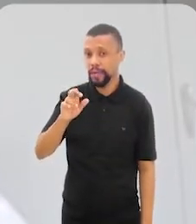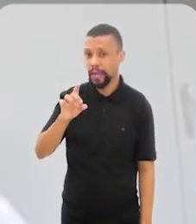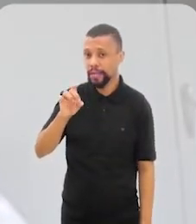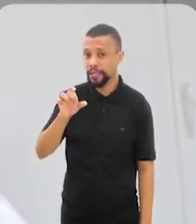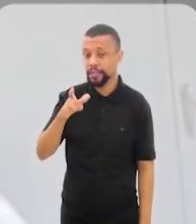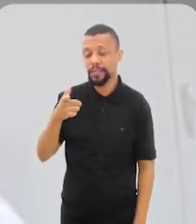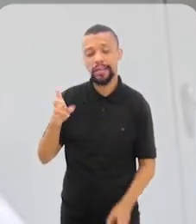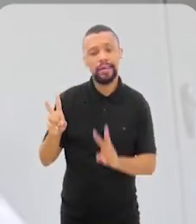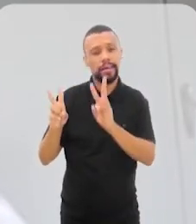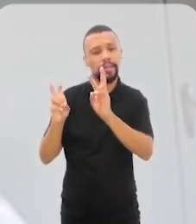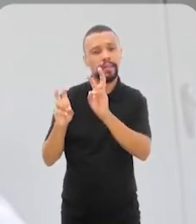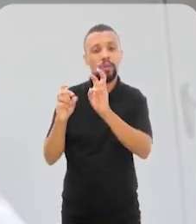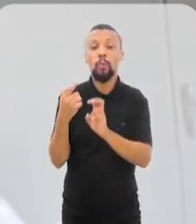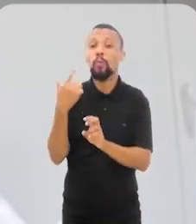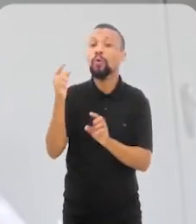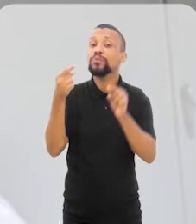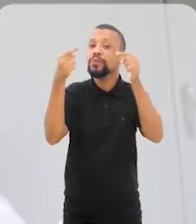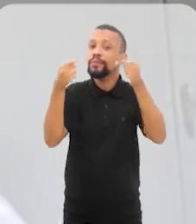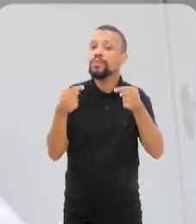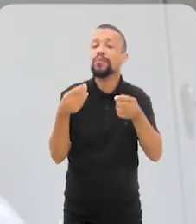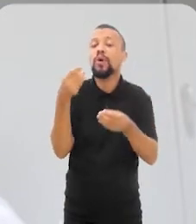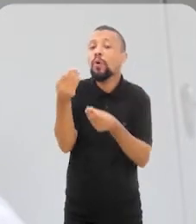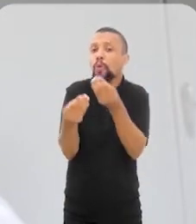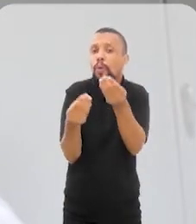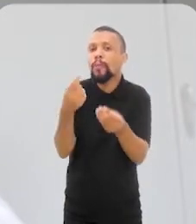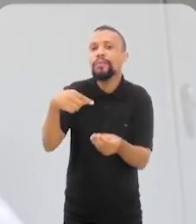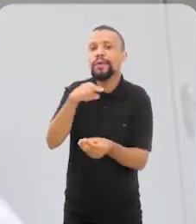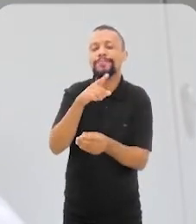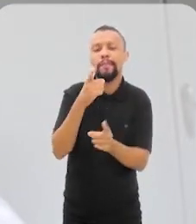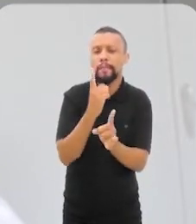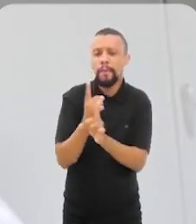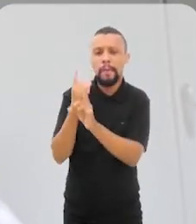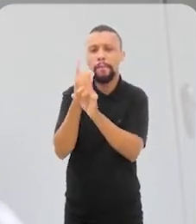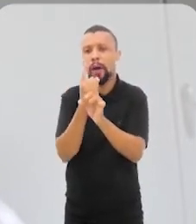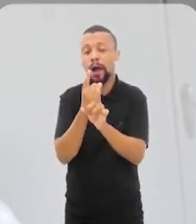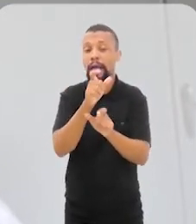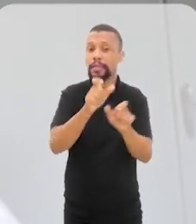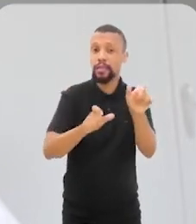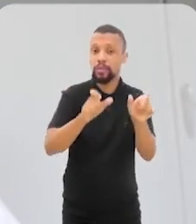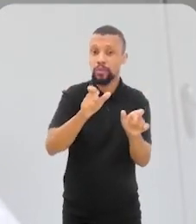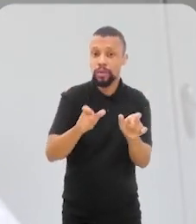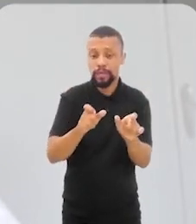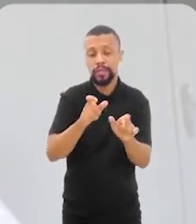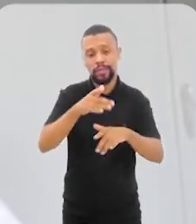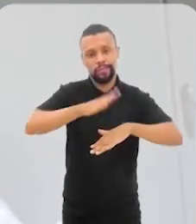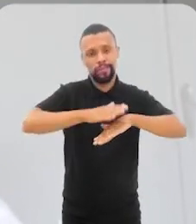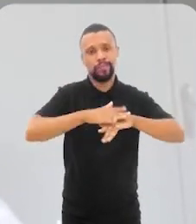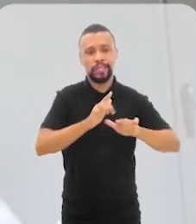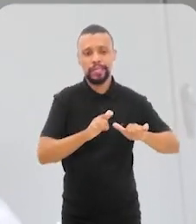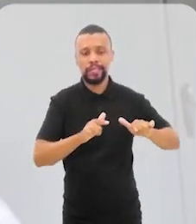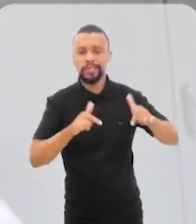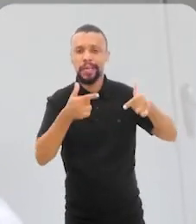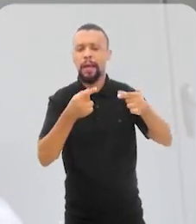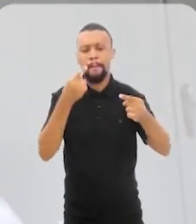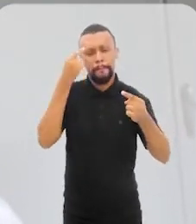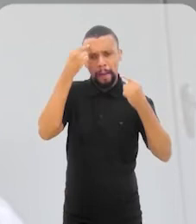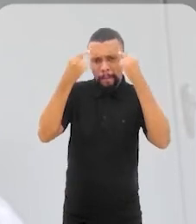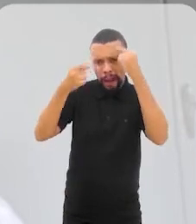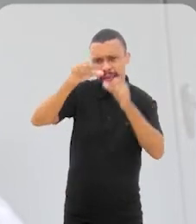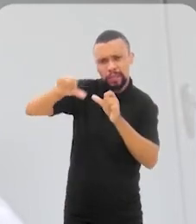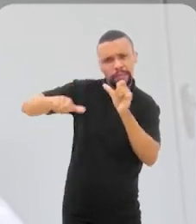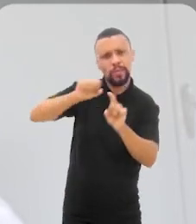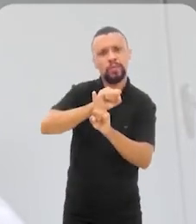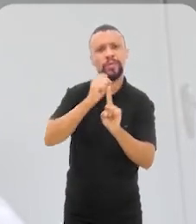desafio, que é como identificar esses atores que fazem inovação social, mas que nem conhecem esse conceito, né? E muitas